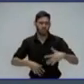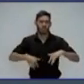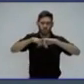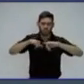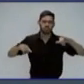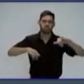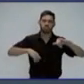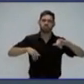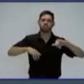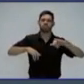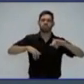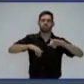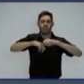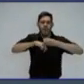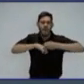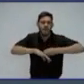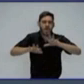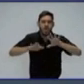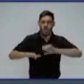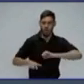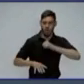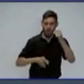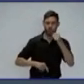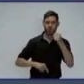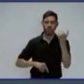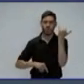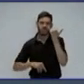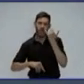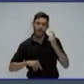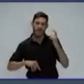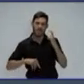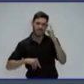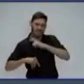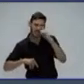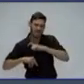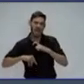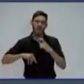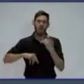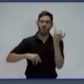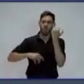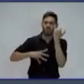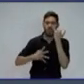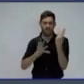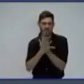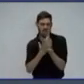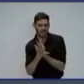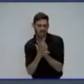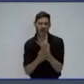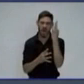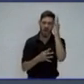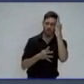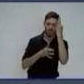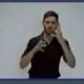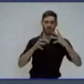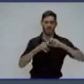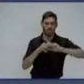de ódio, de campanhas de desinformação, de meias-verdades e teorias conspiratórias que visam